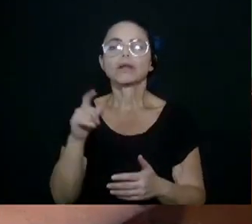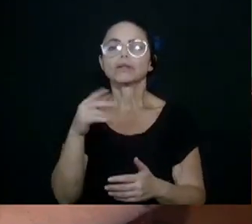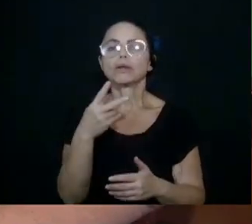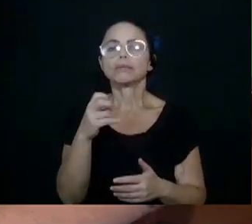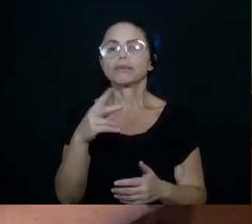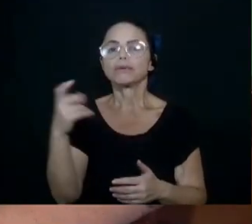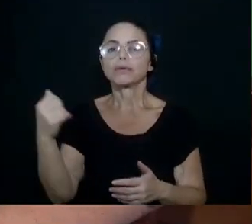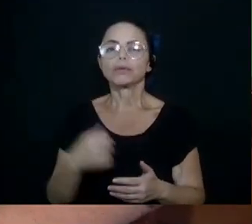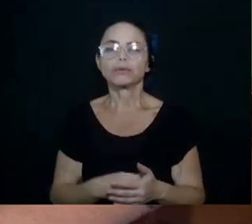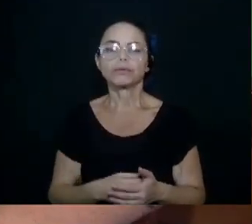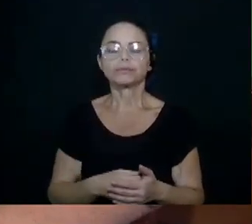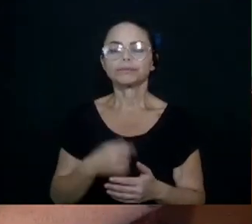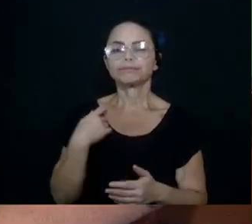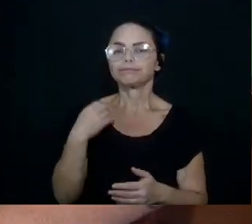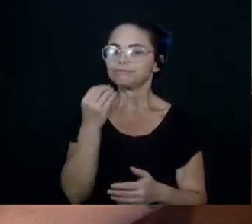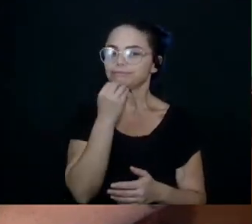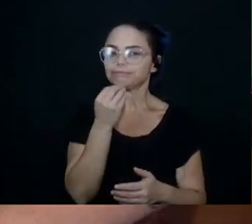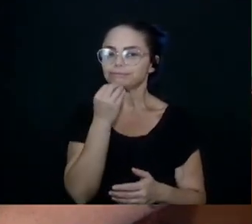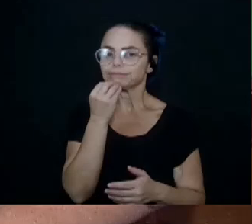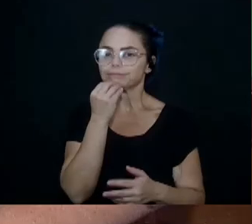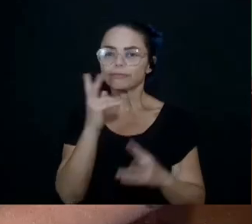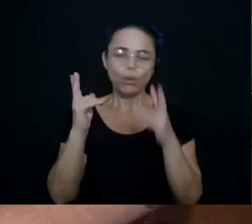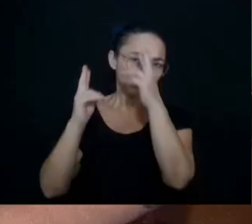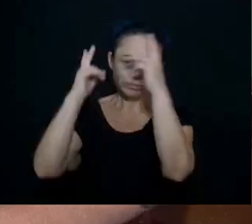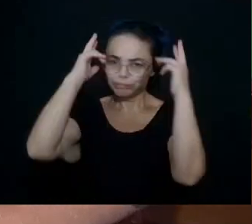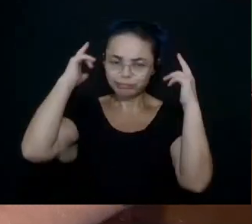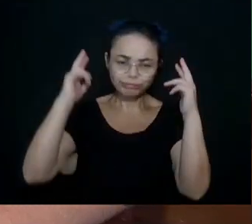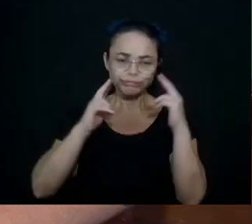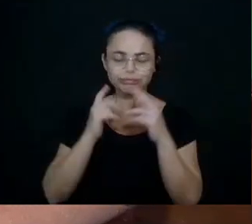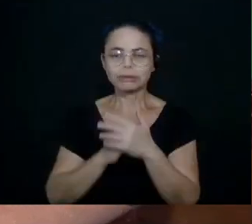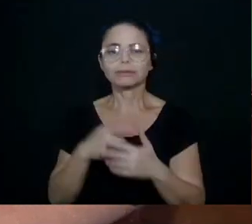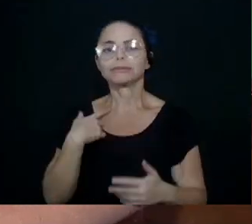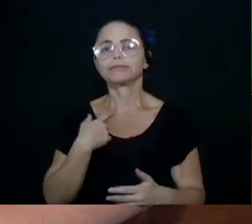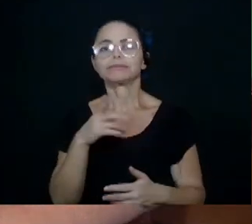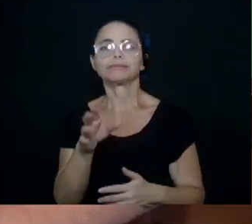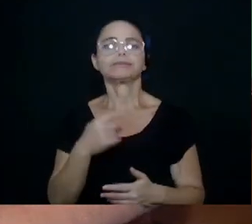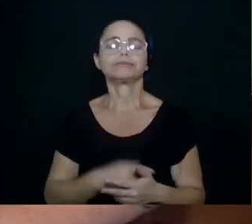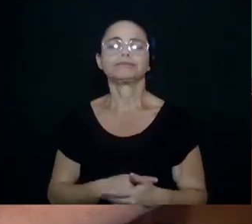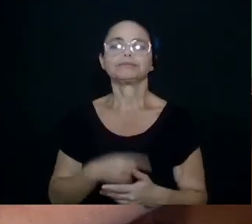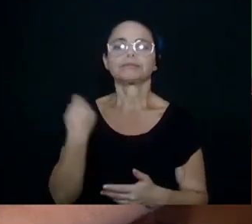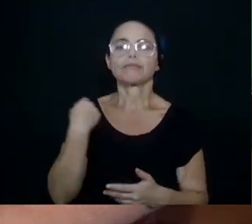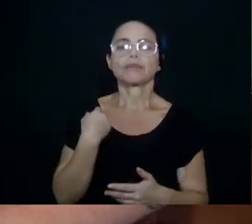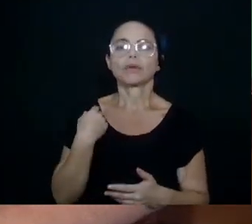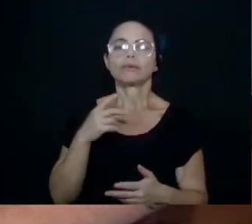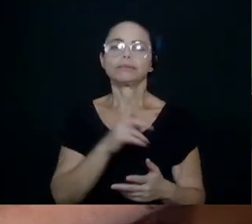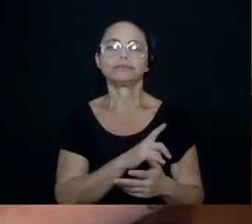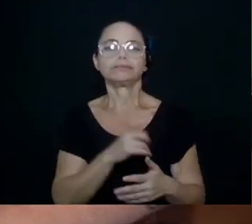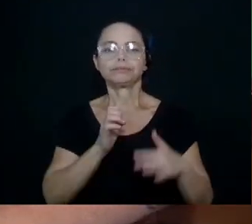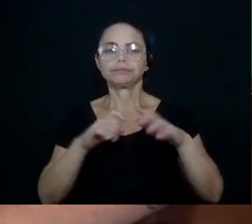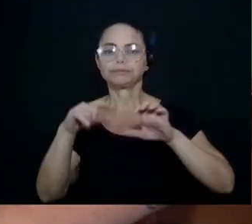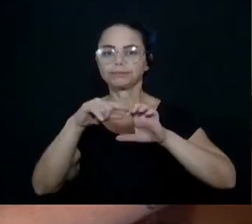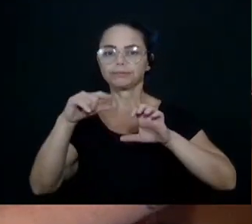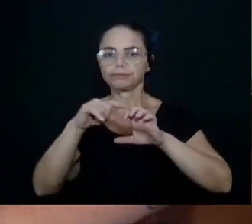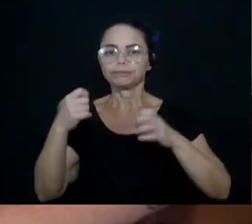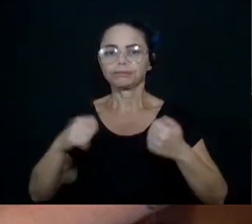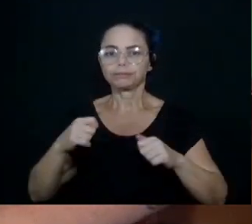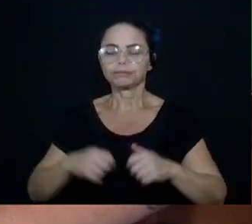uma oportunidade. A gente lembra que, inclusive, quando falamos sobre negócios com necessidade e